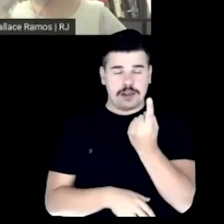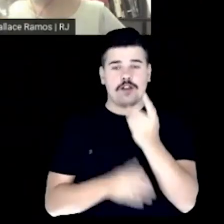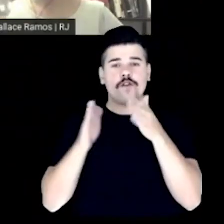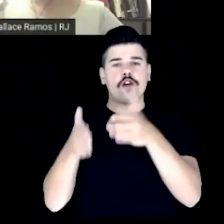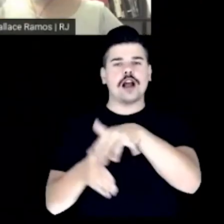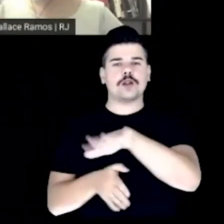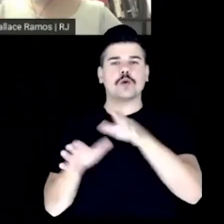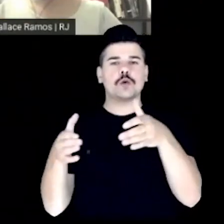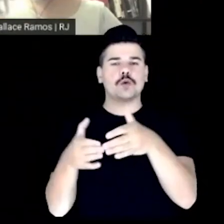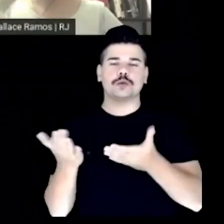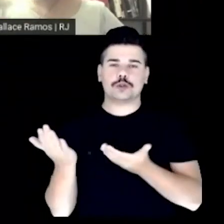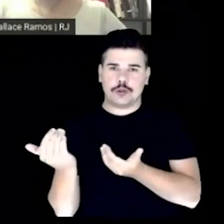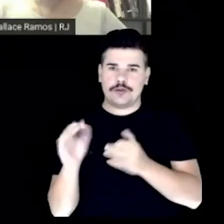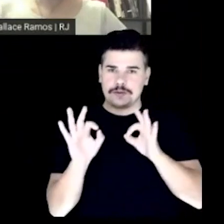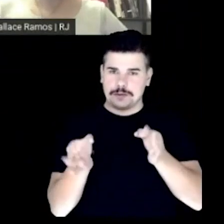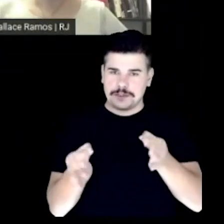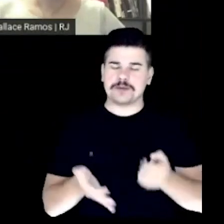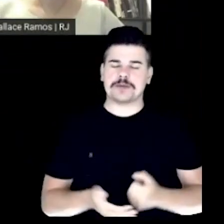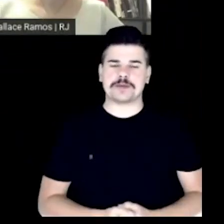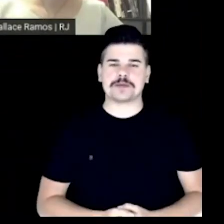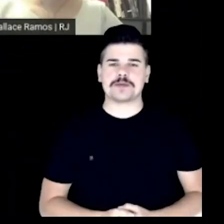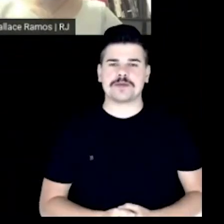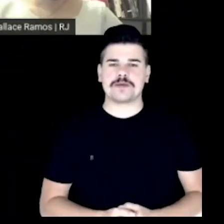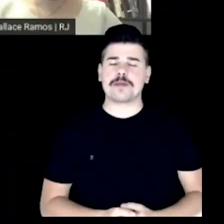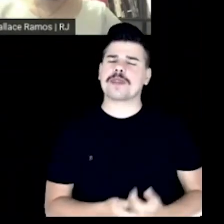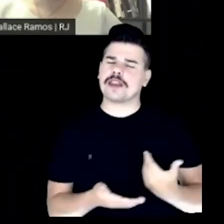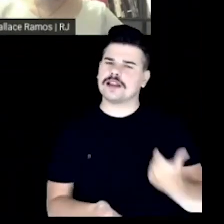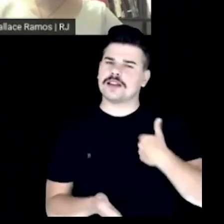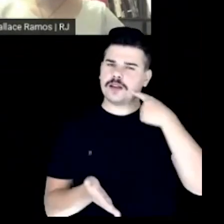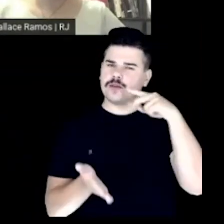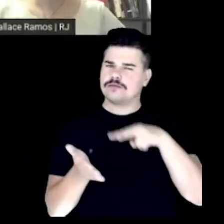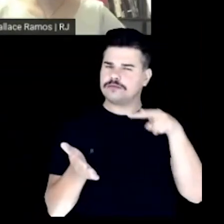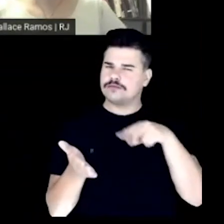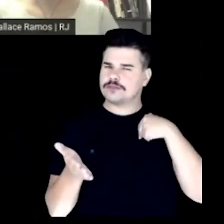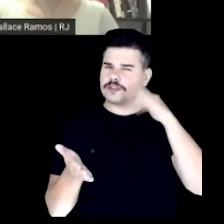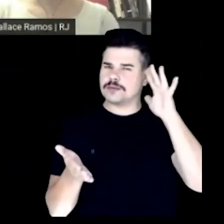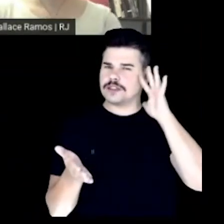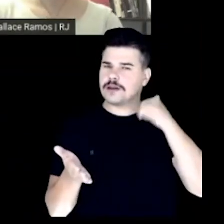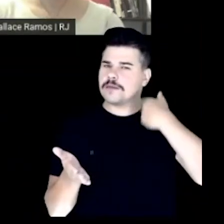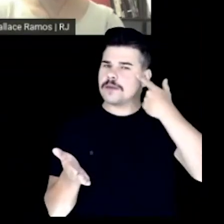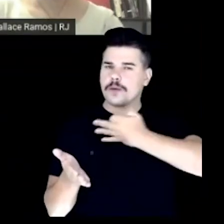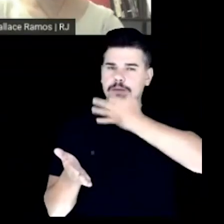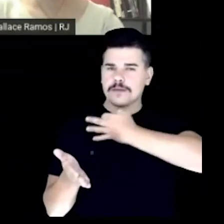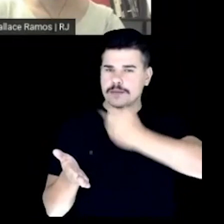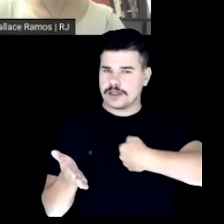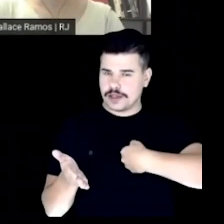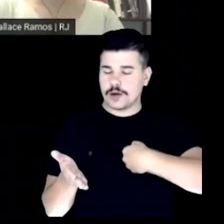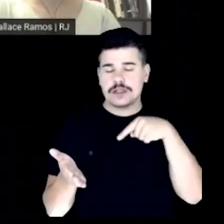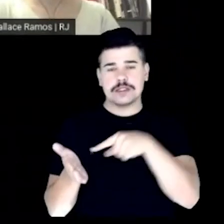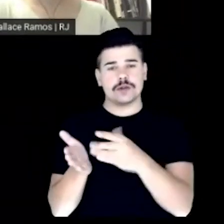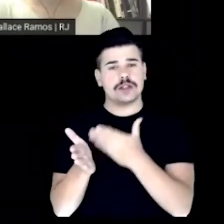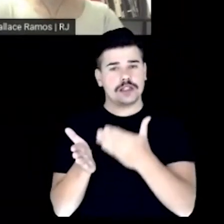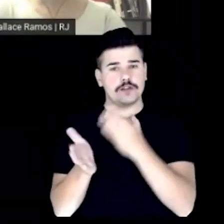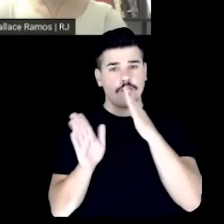livro que é dedicado ao público jovem, né, que você fez para o público jovem. E, na minha leitura, na minha opinião, ele vai